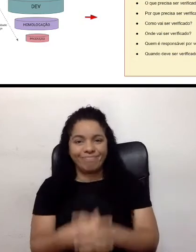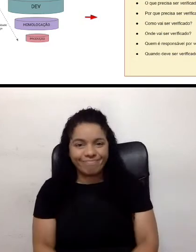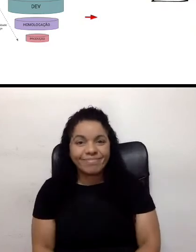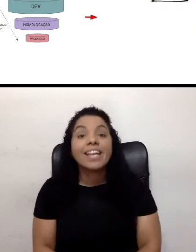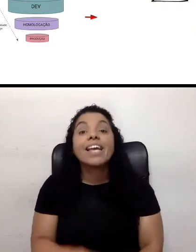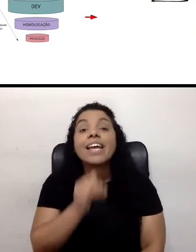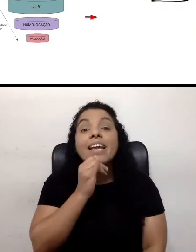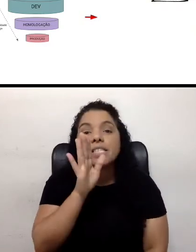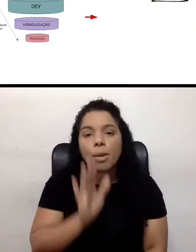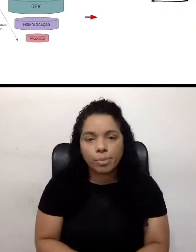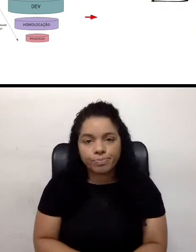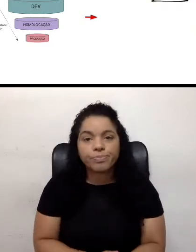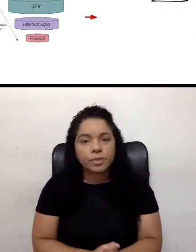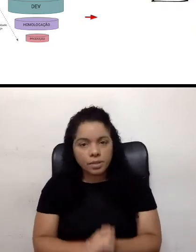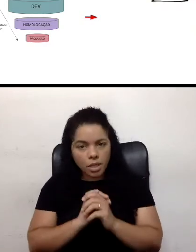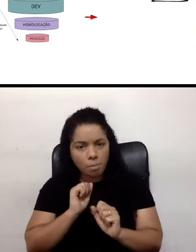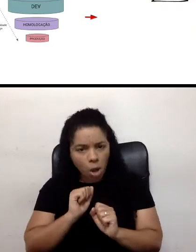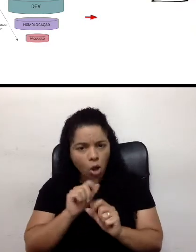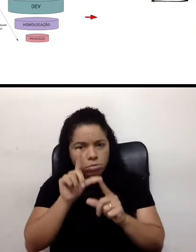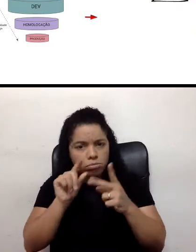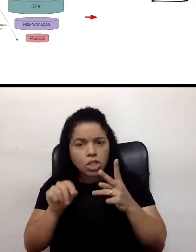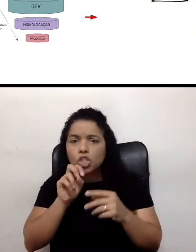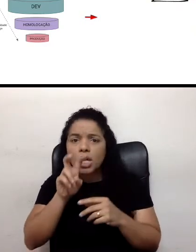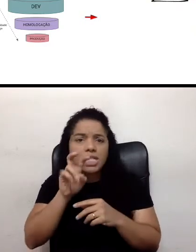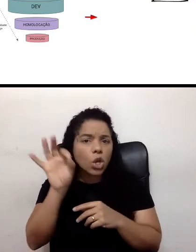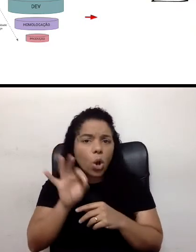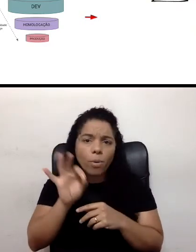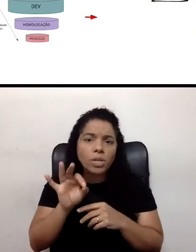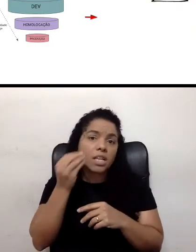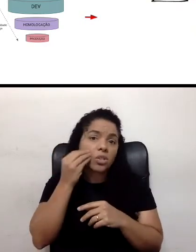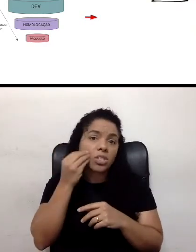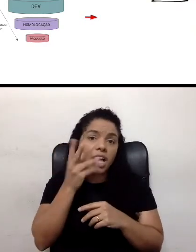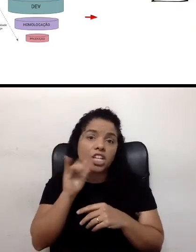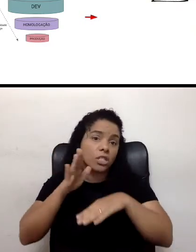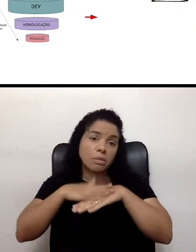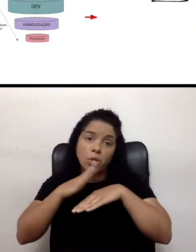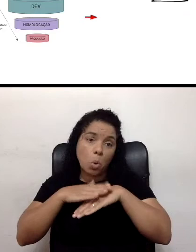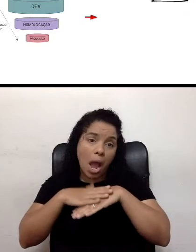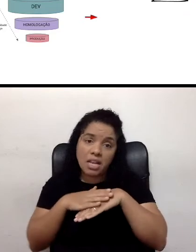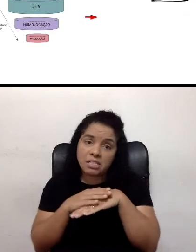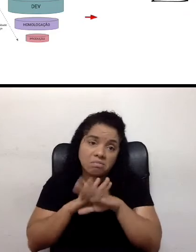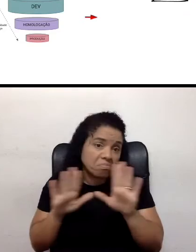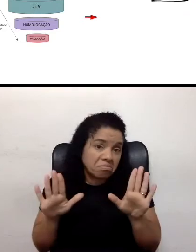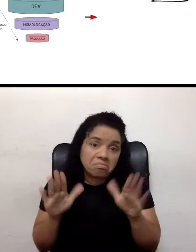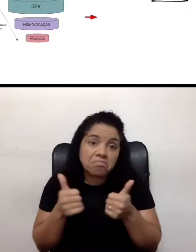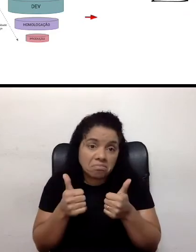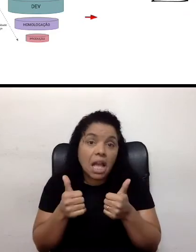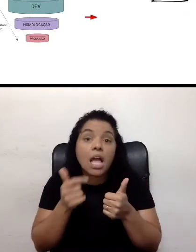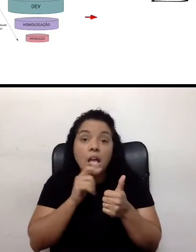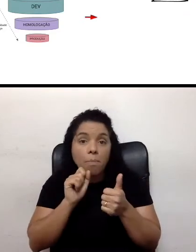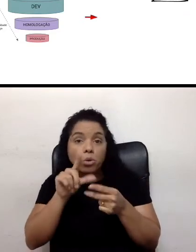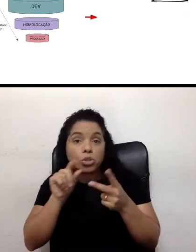Por exemplo, eu posso definir que só 5% dos meus testes vão ser manuais. Eu